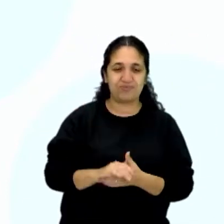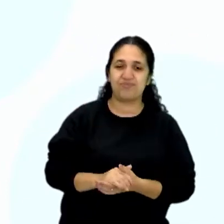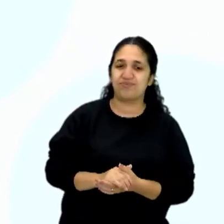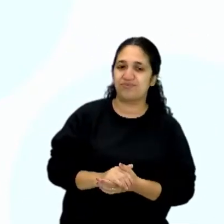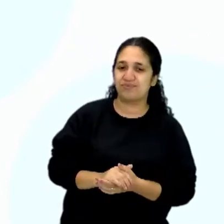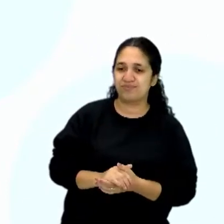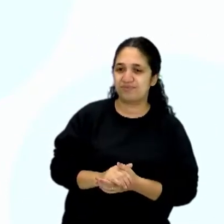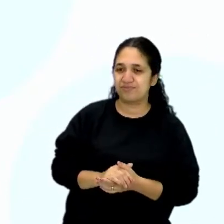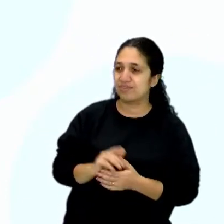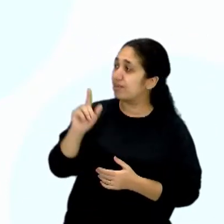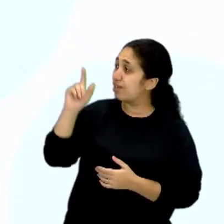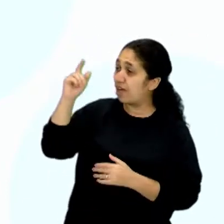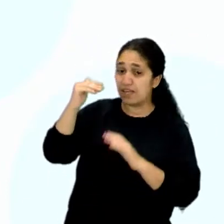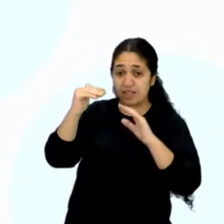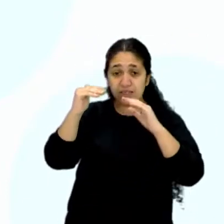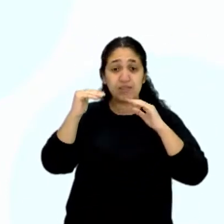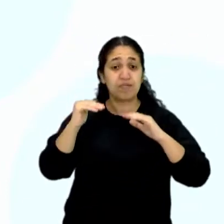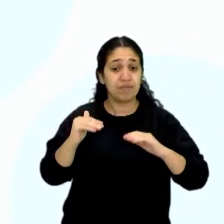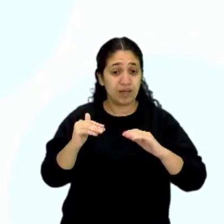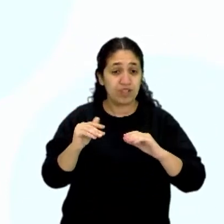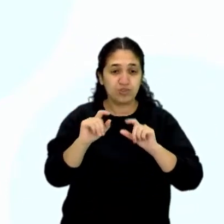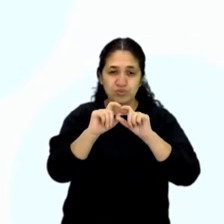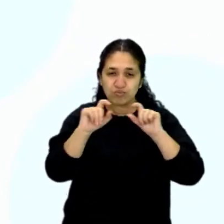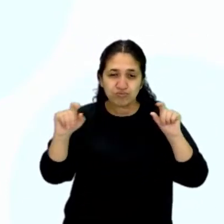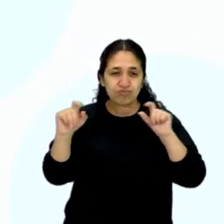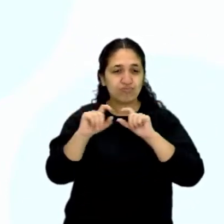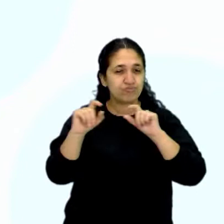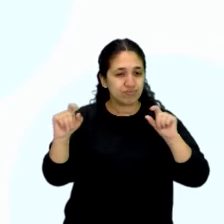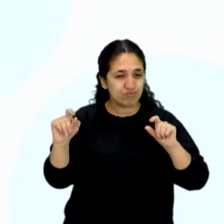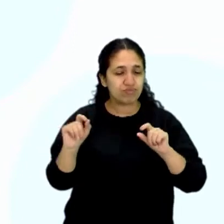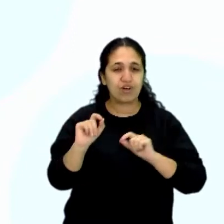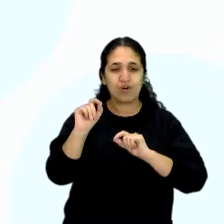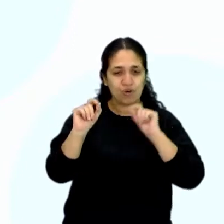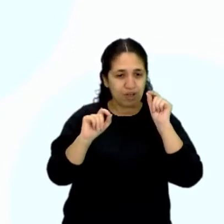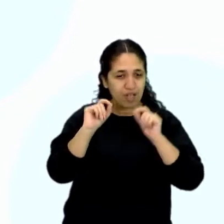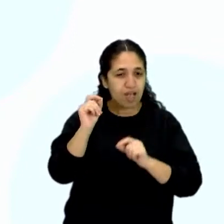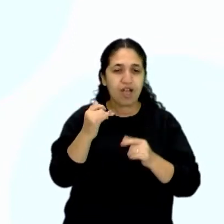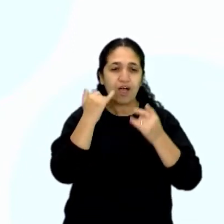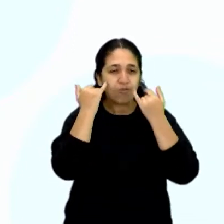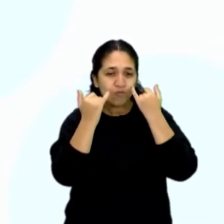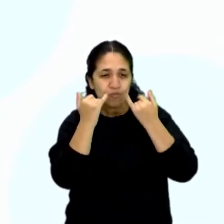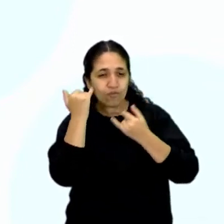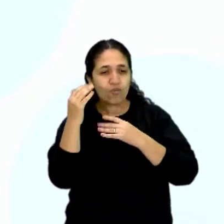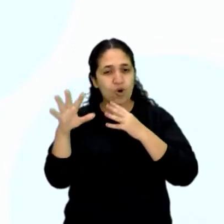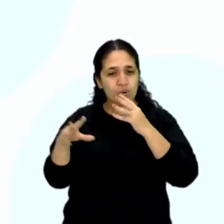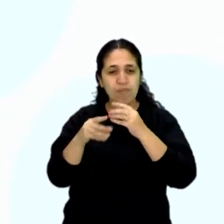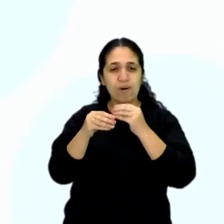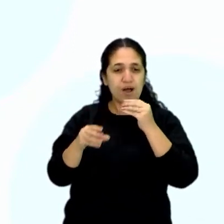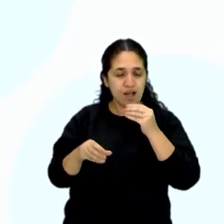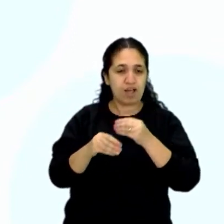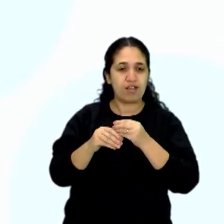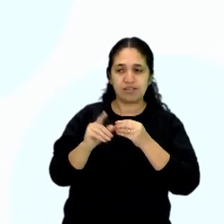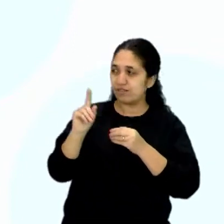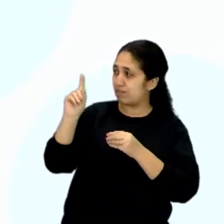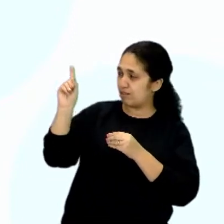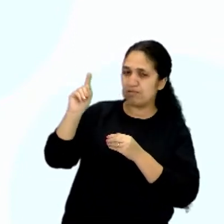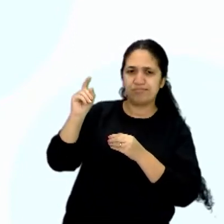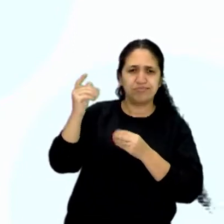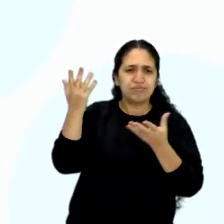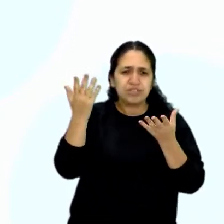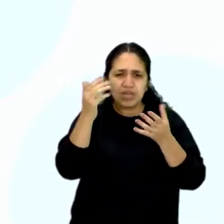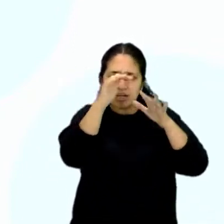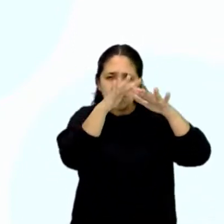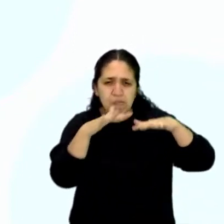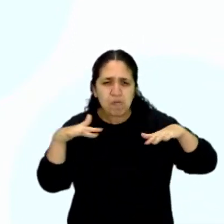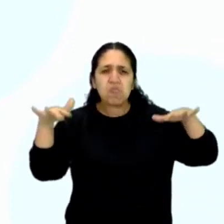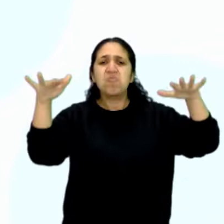aí temos um subtítulo, ou a linha fina, que vai acrescentar informações a este título, né? Porque ele está muito amplo. O universo fica